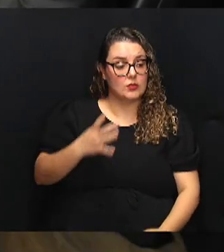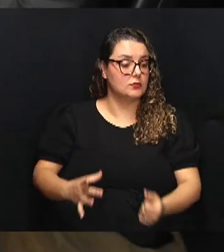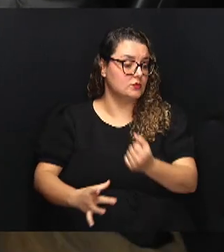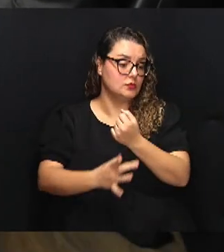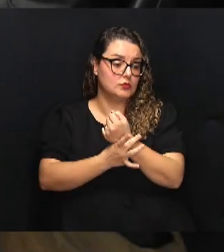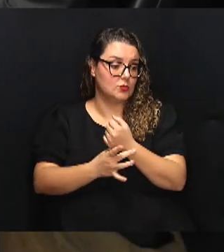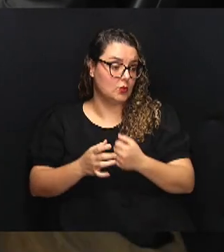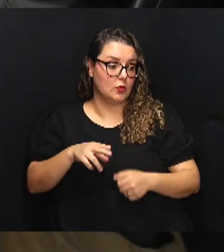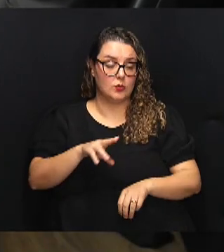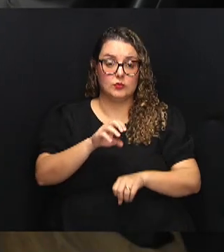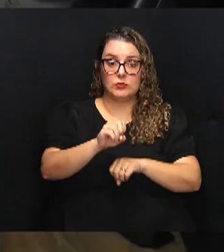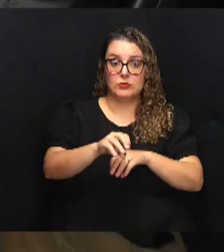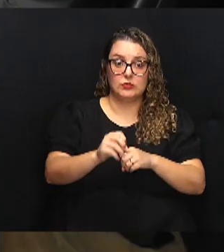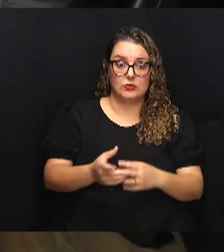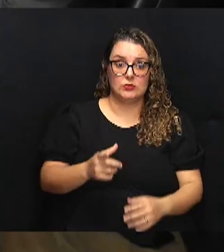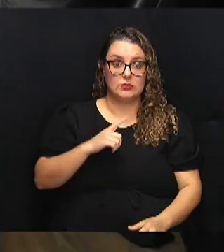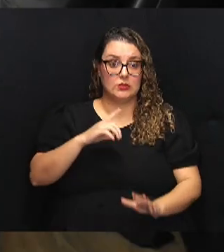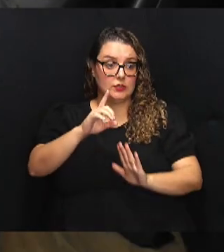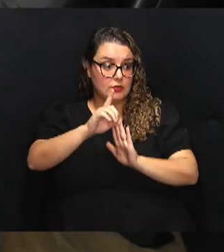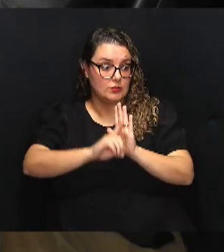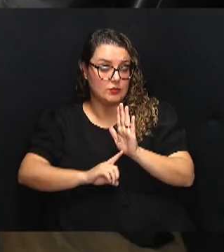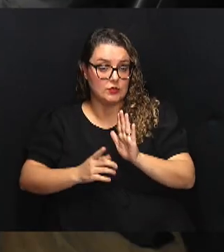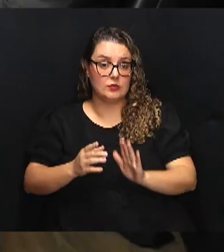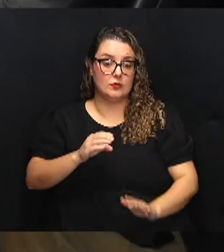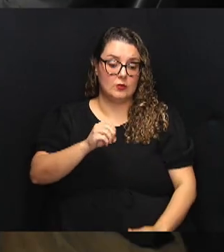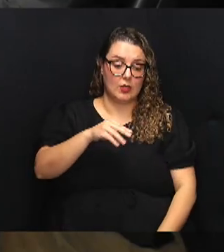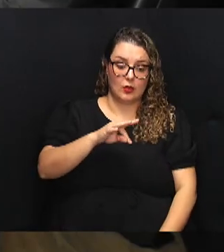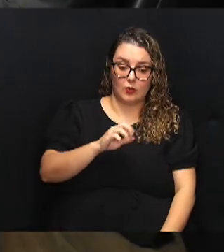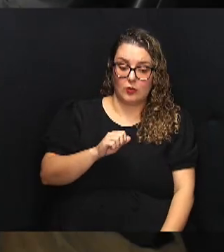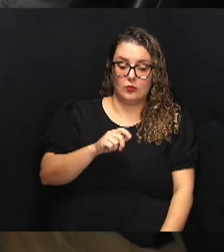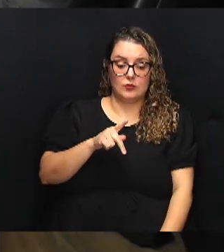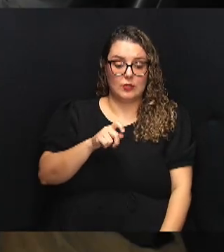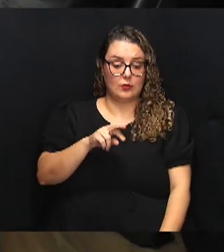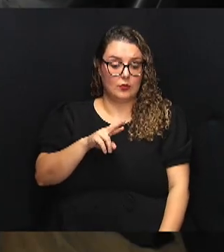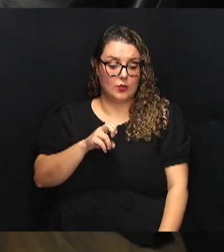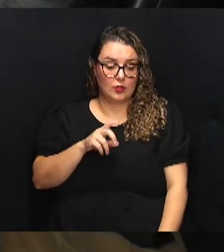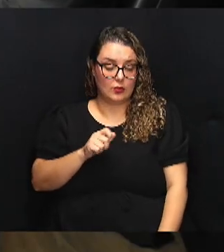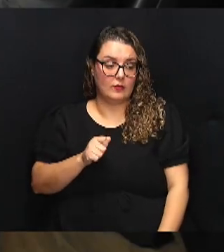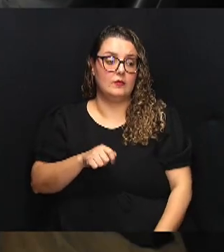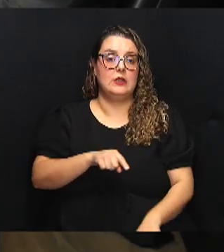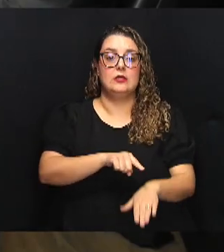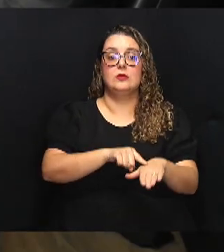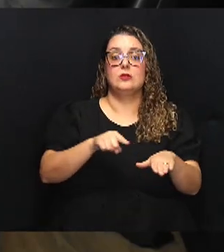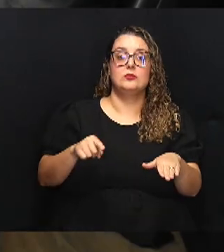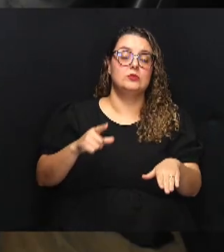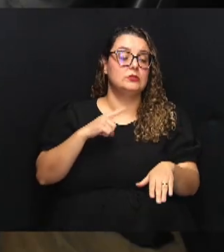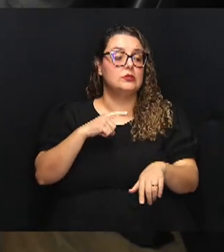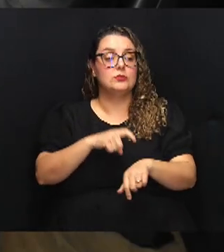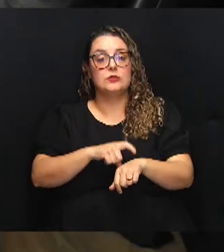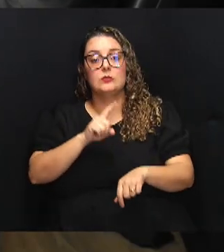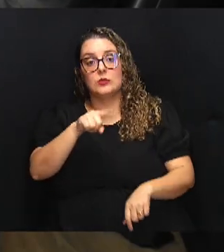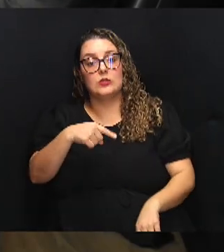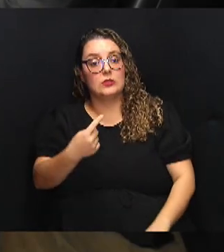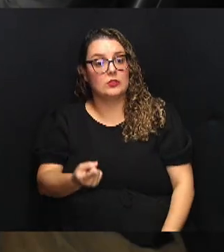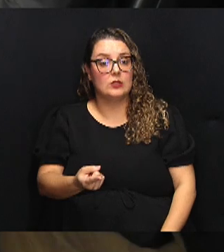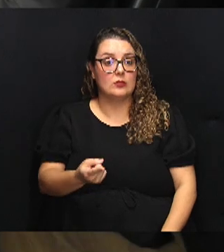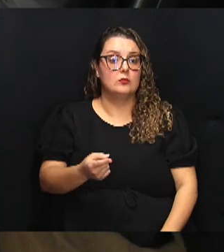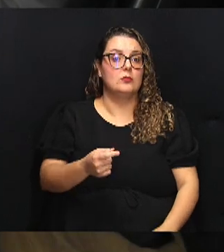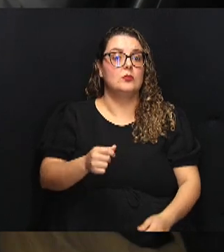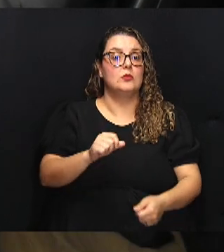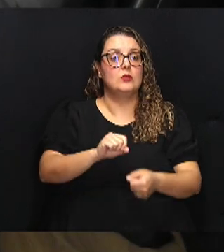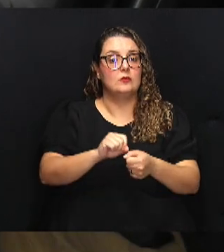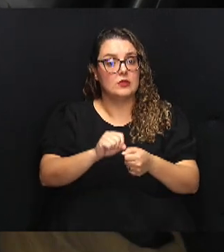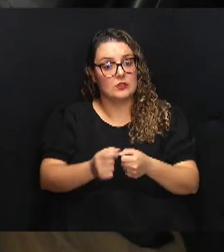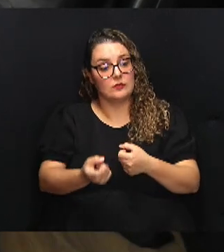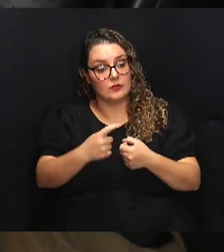ou da educação? Tem direito a uma contraprova? Ele vai ser afastado? Tem um tempo depois para poder refazer e retornar